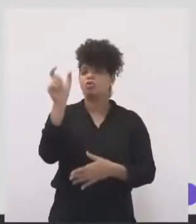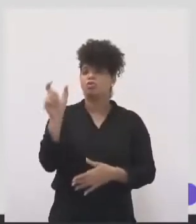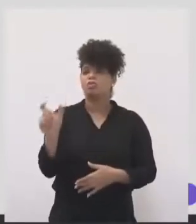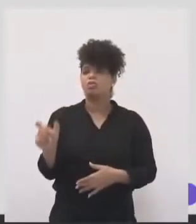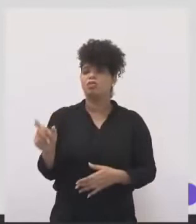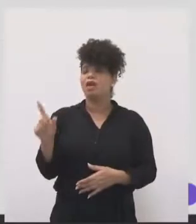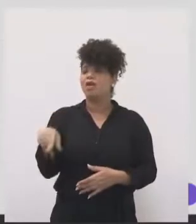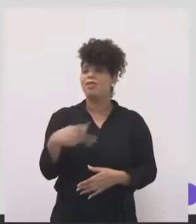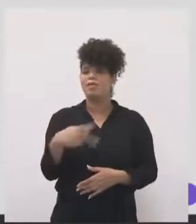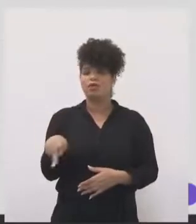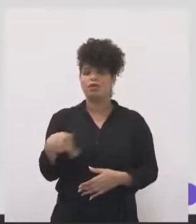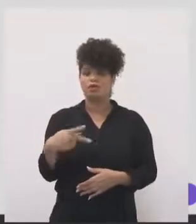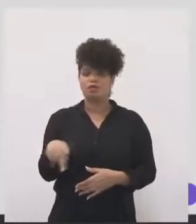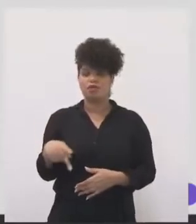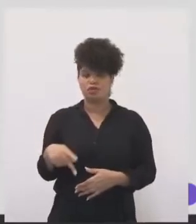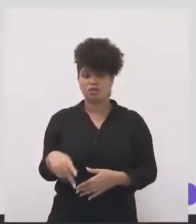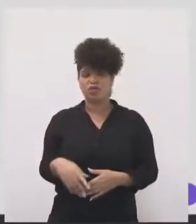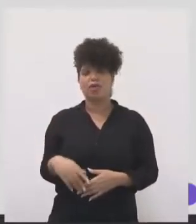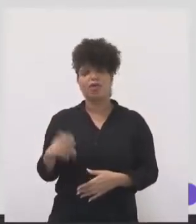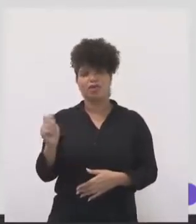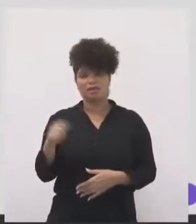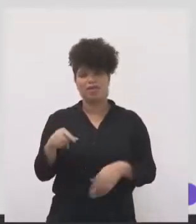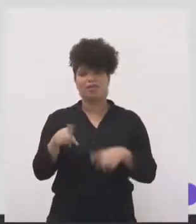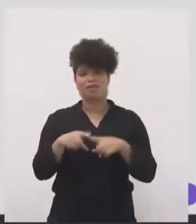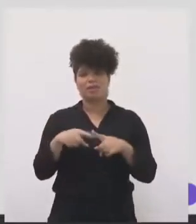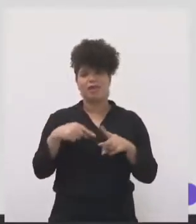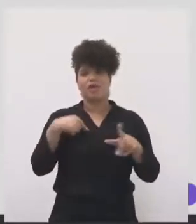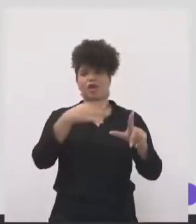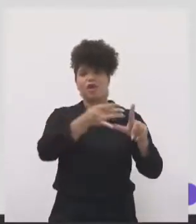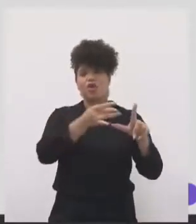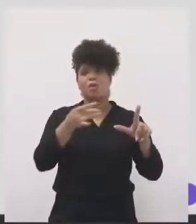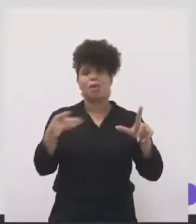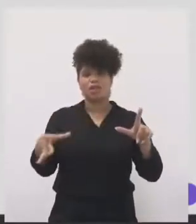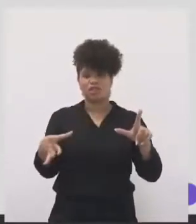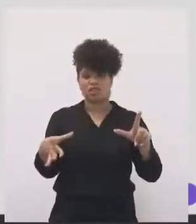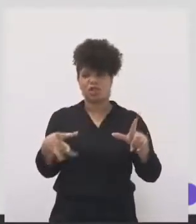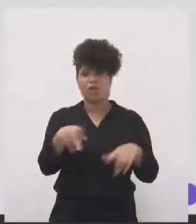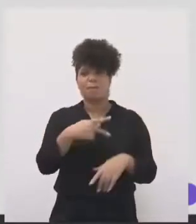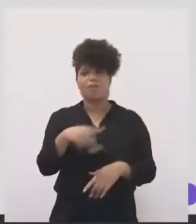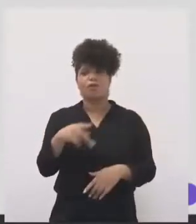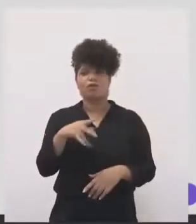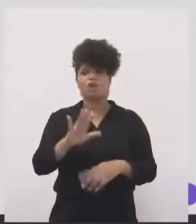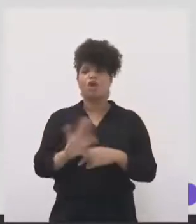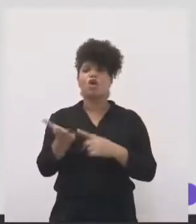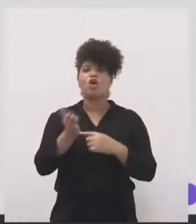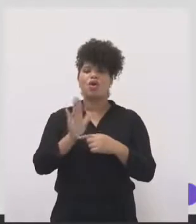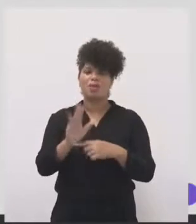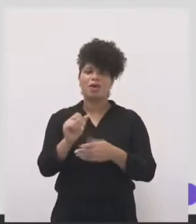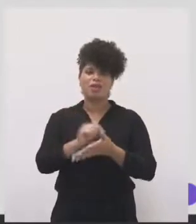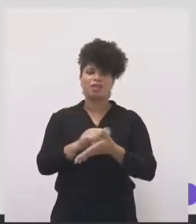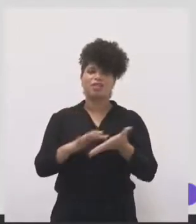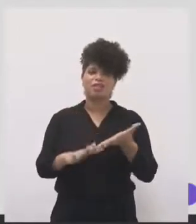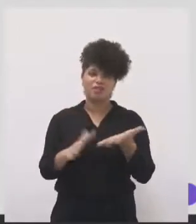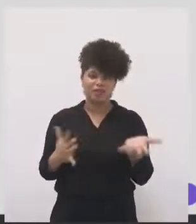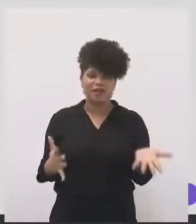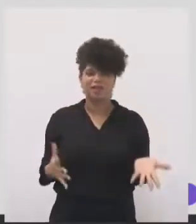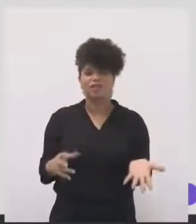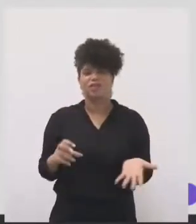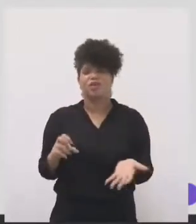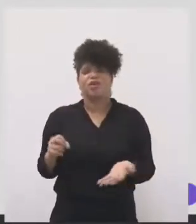são professores, porque eu posso também convidar professores para colaborar em atividades, fazer